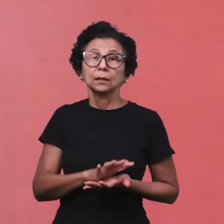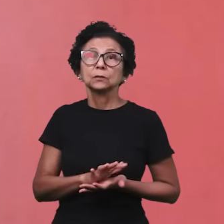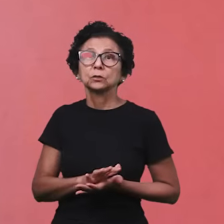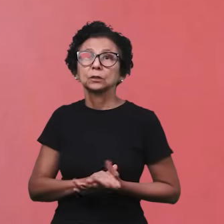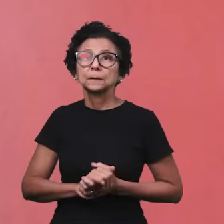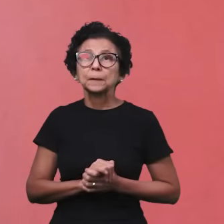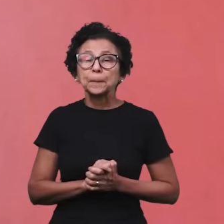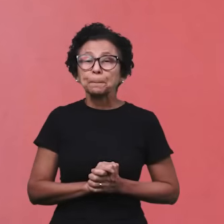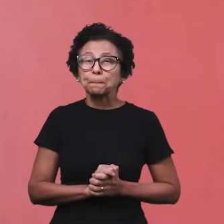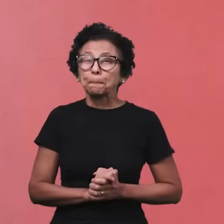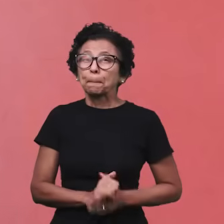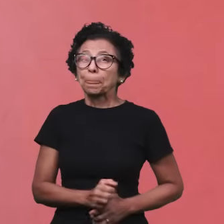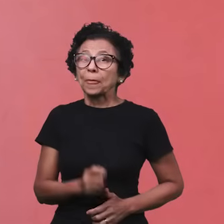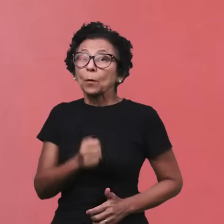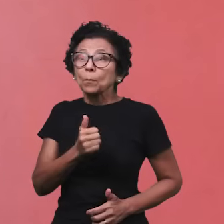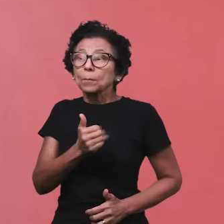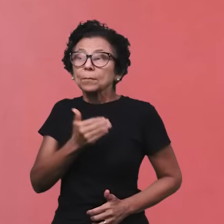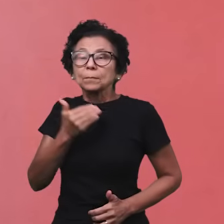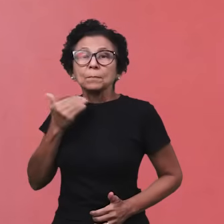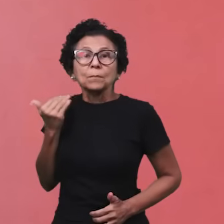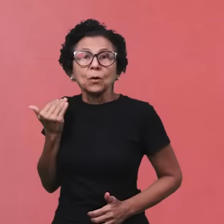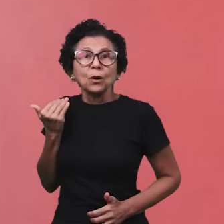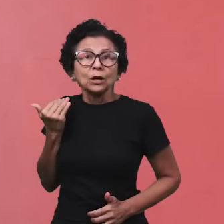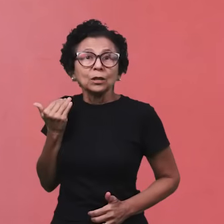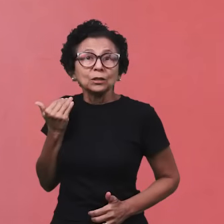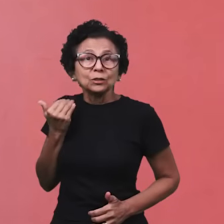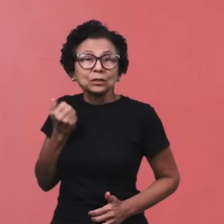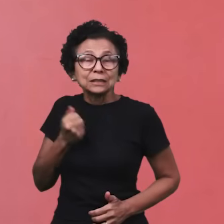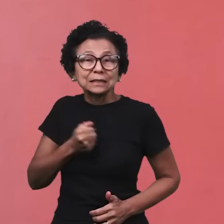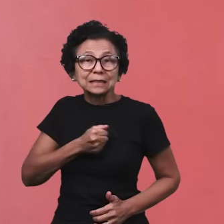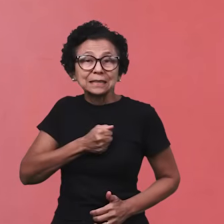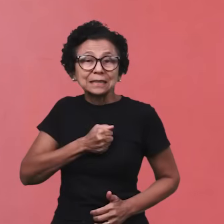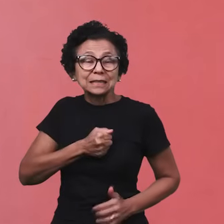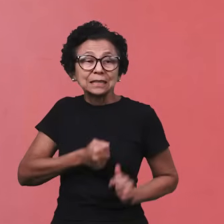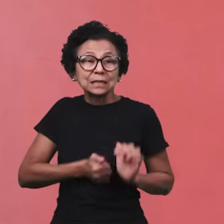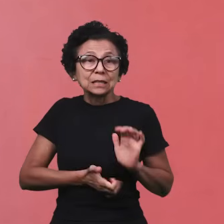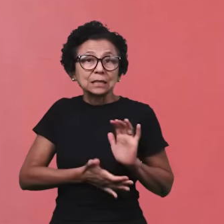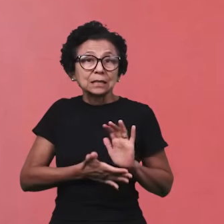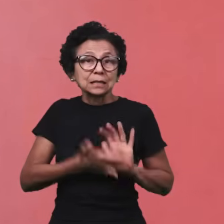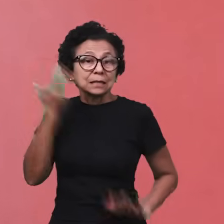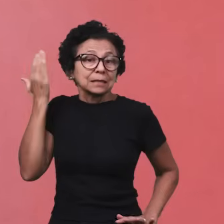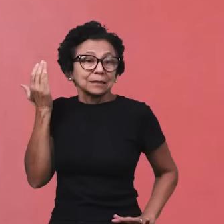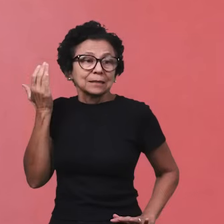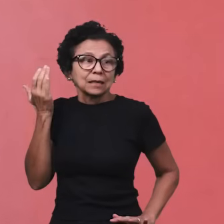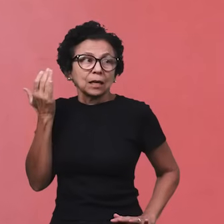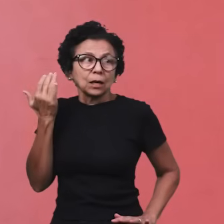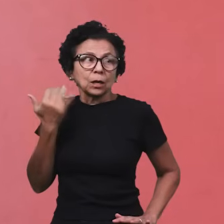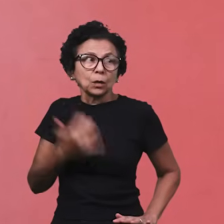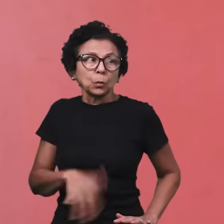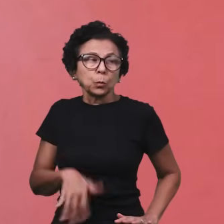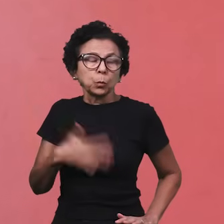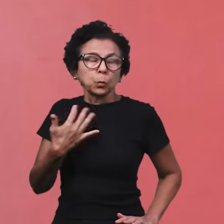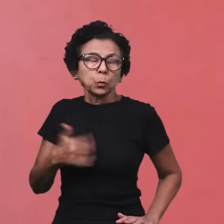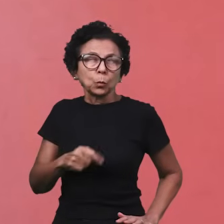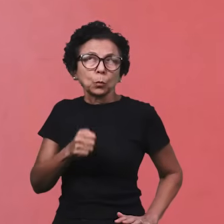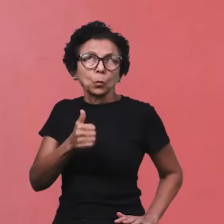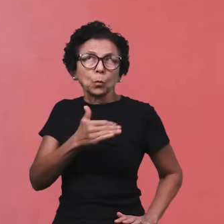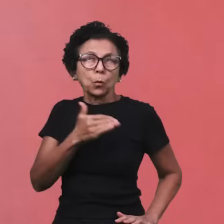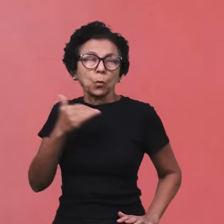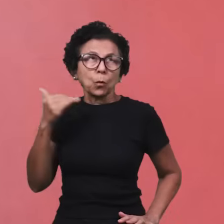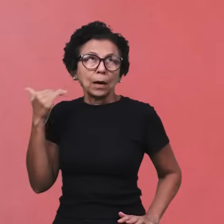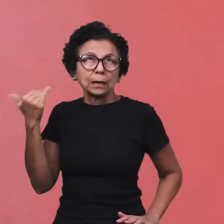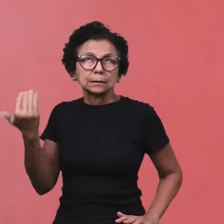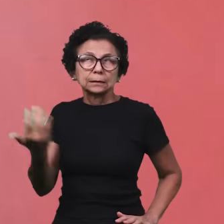essa consciência do pecado, que o pecado está vizinhando e trazendo morte, e ele escapa daquilo, nossa alma escapou